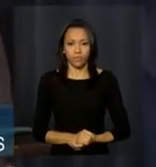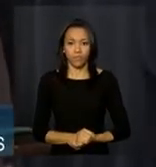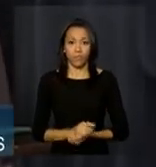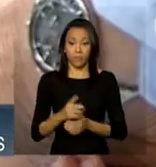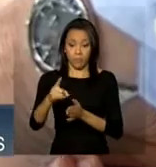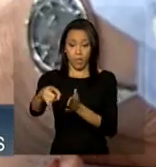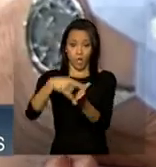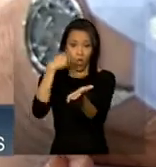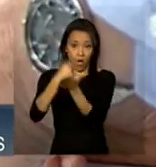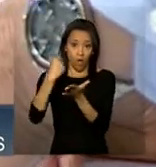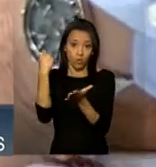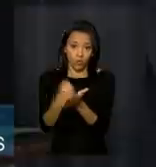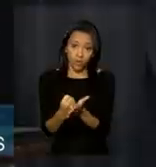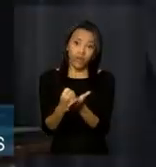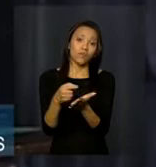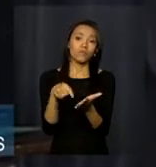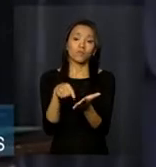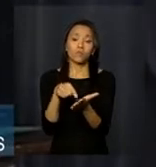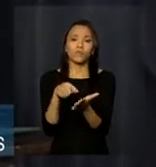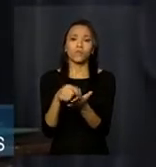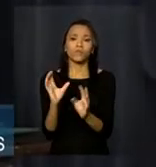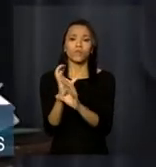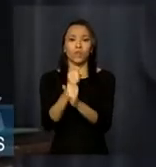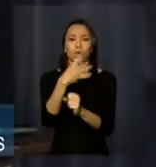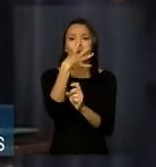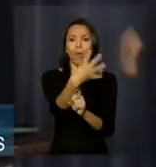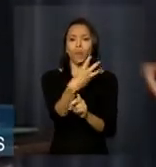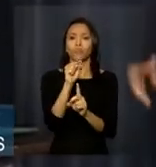Contrato de financiamento do montante de